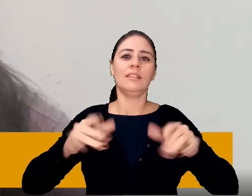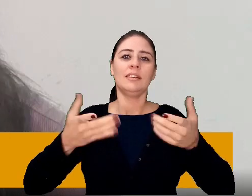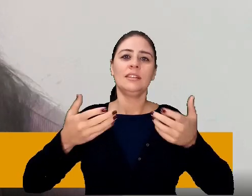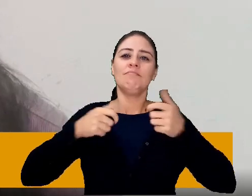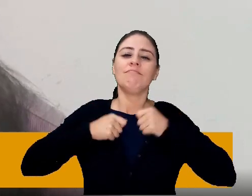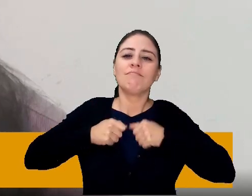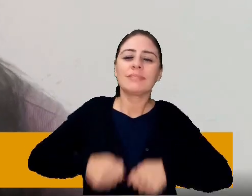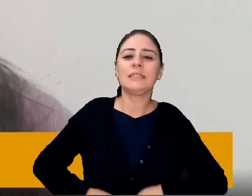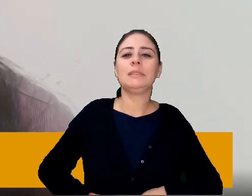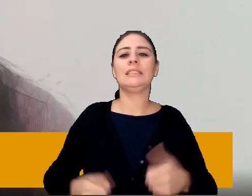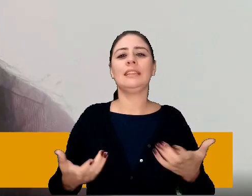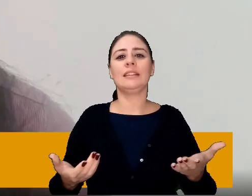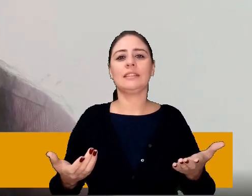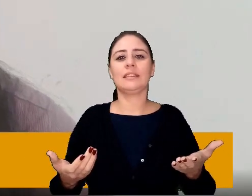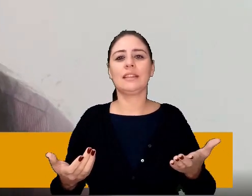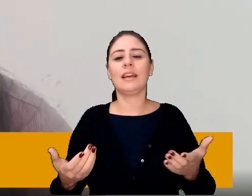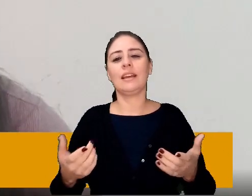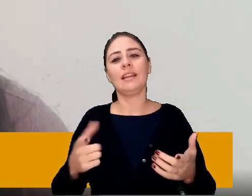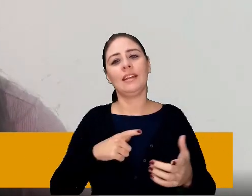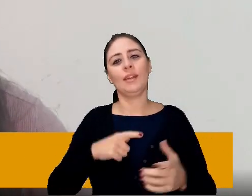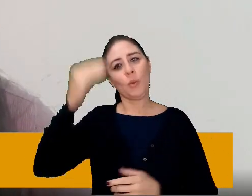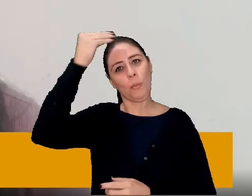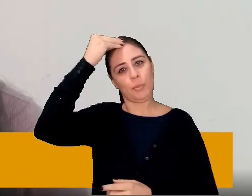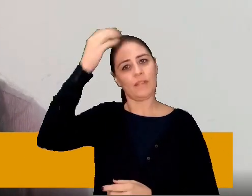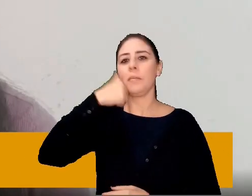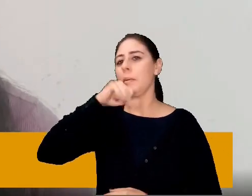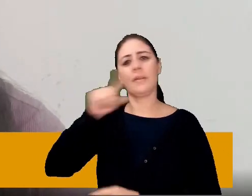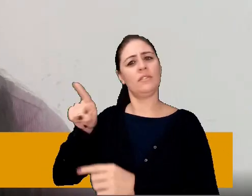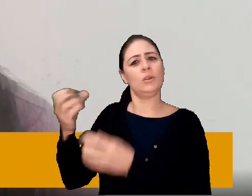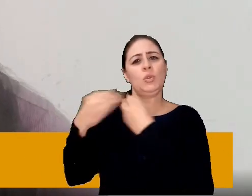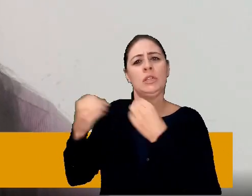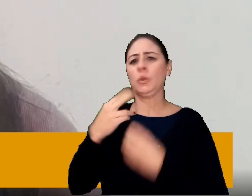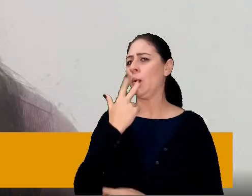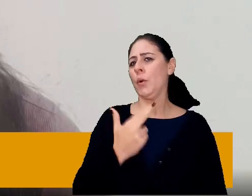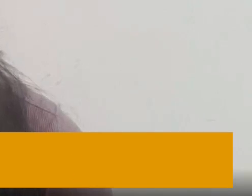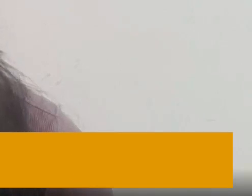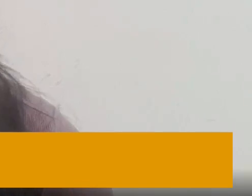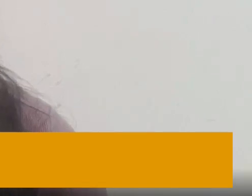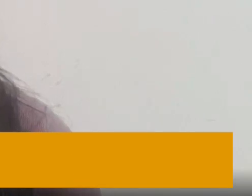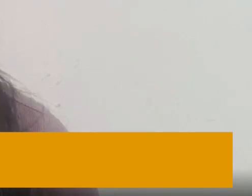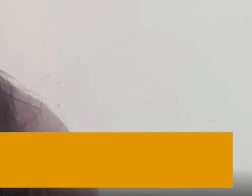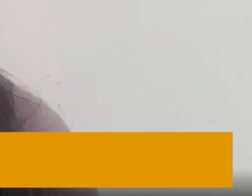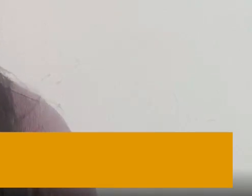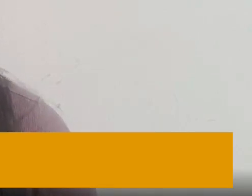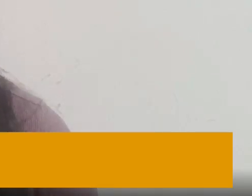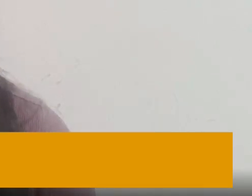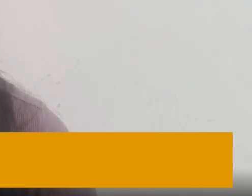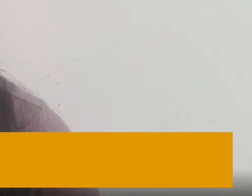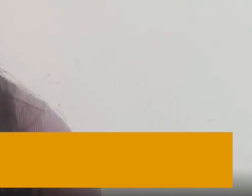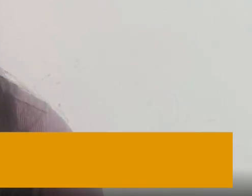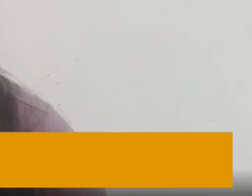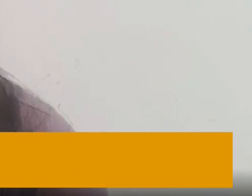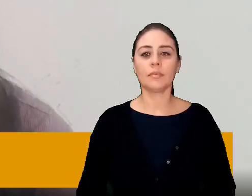essa trajetória. Eu culpava muito ela por ela não ter me ensinado a língua. Eu falava